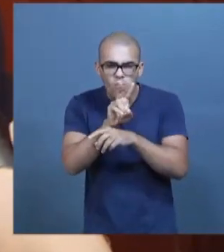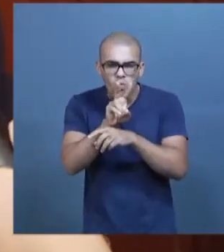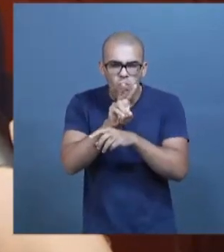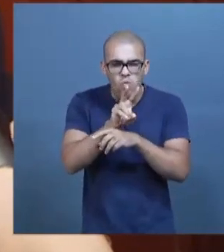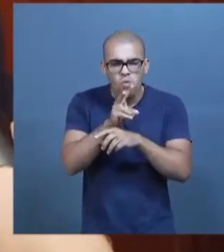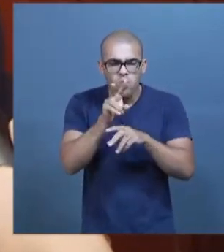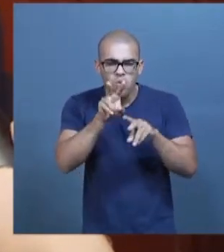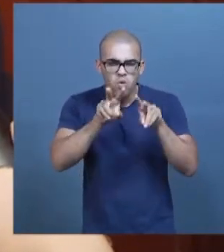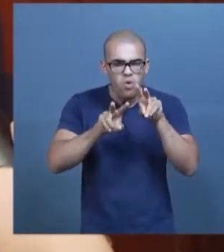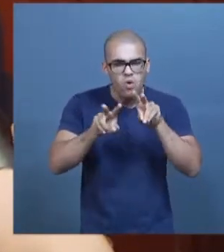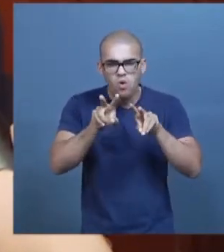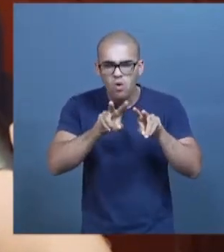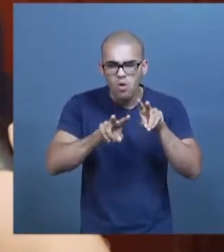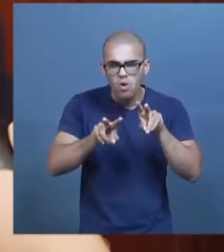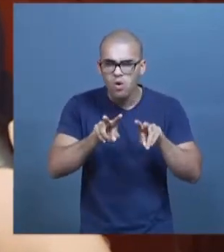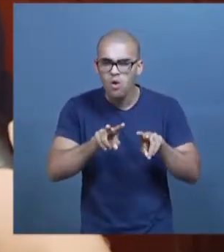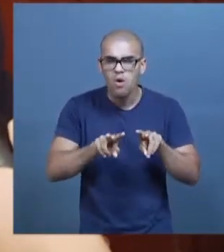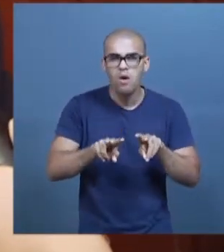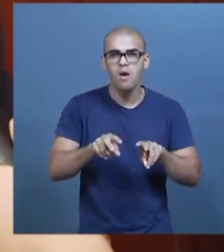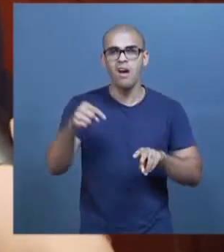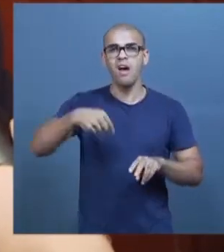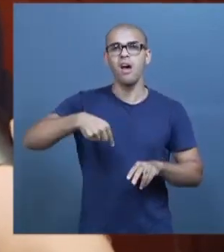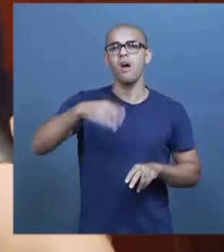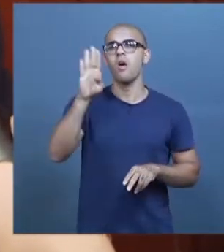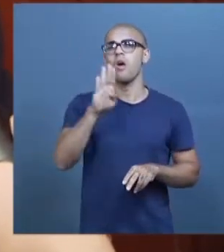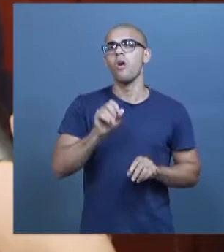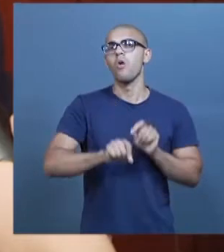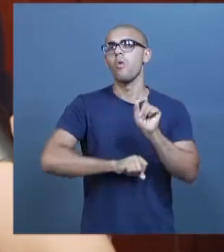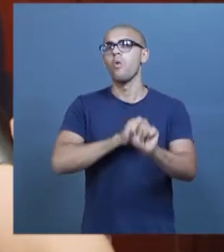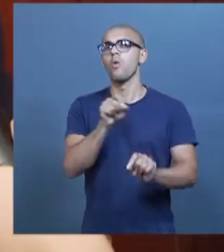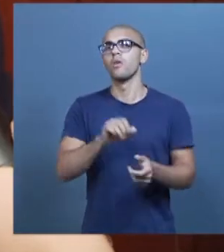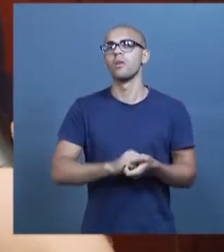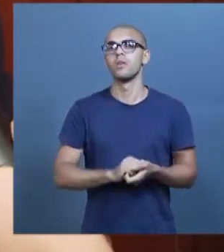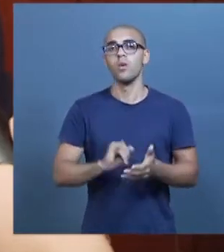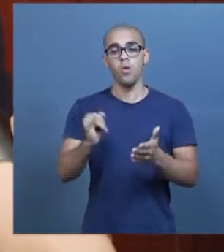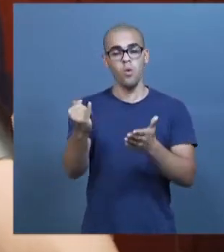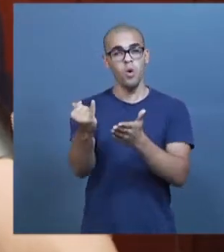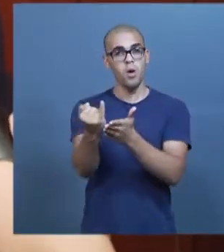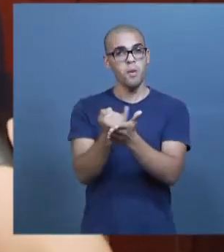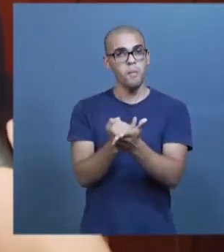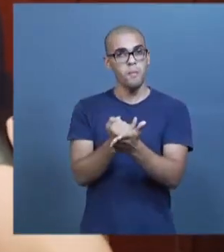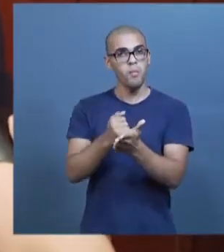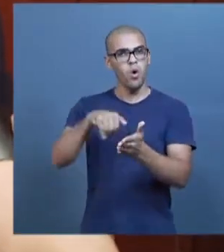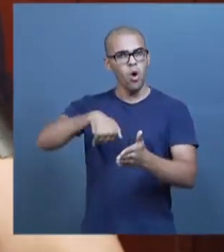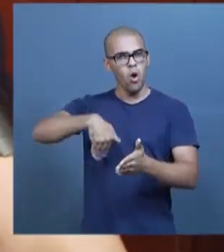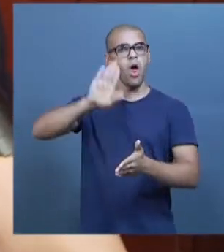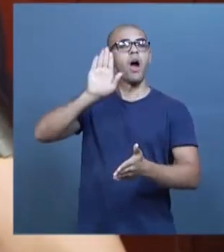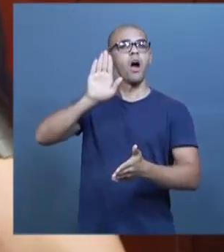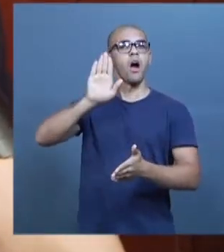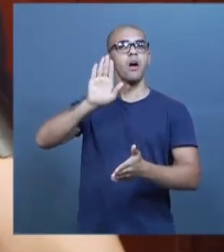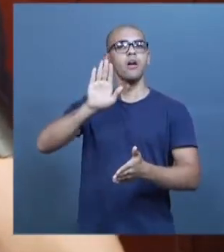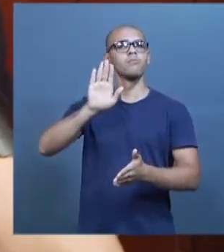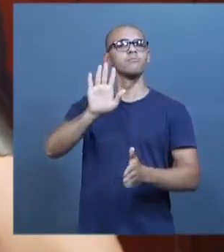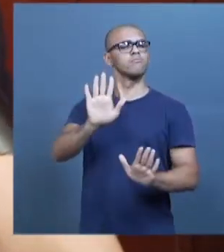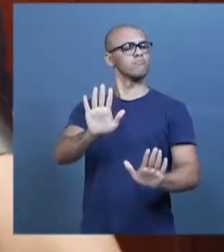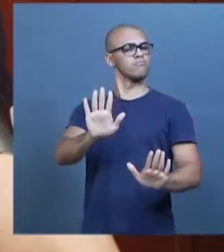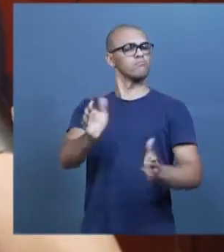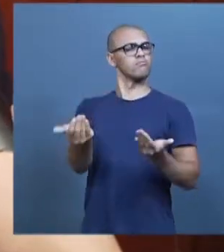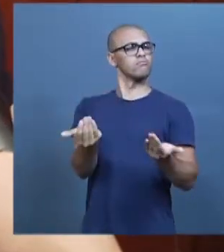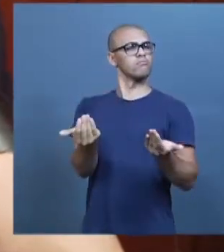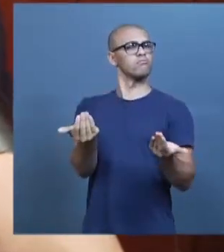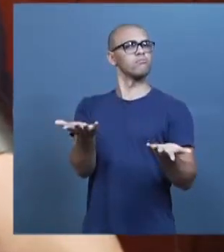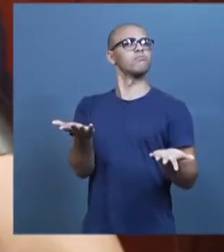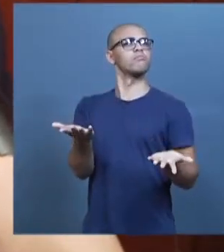quando nós olhamos para o nosso sistema tributário e falamos que no Brasil os impostos são muito altos, são altos para quem?